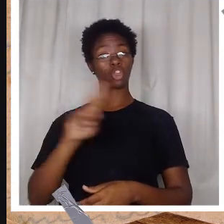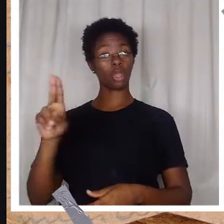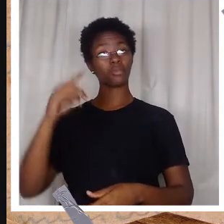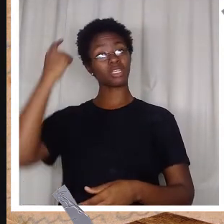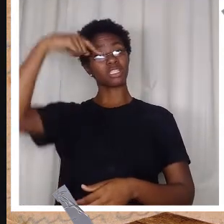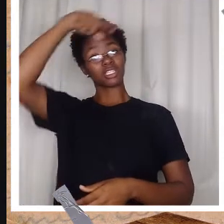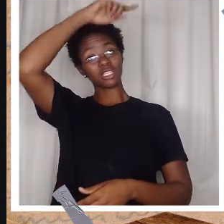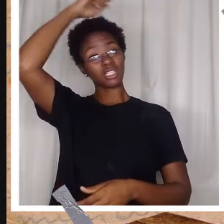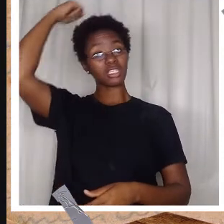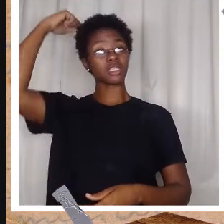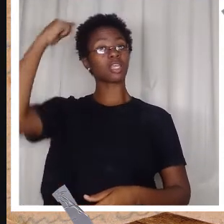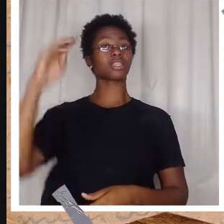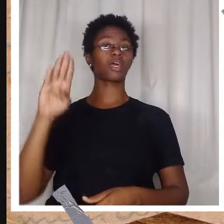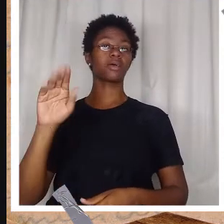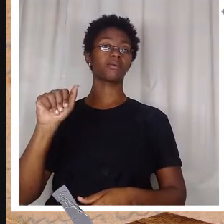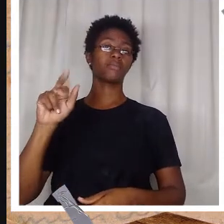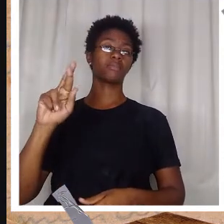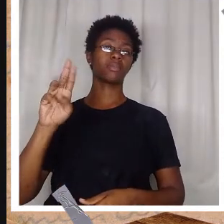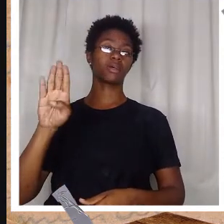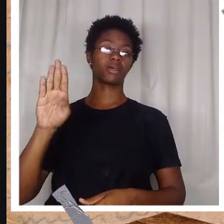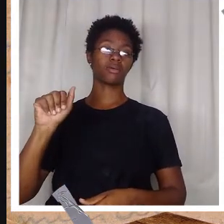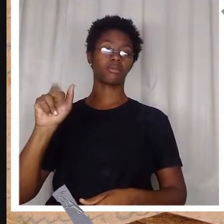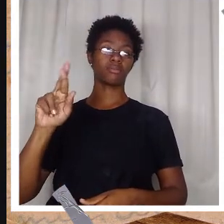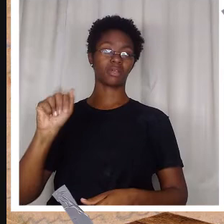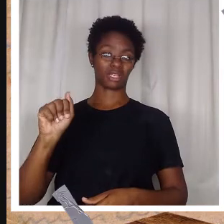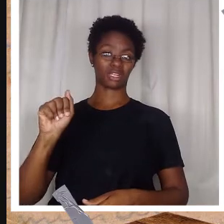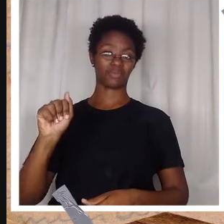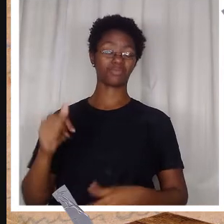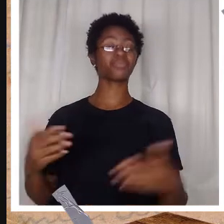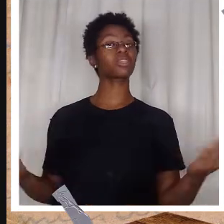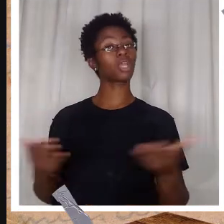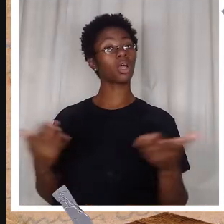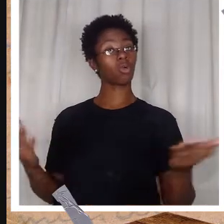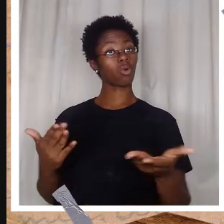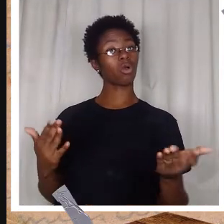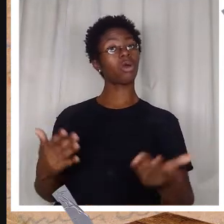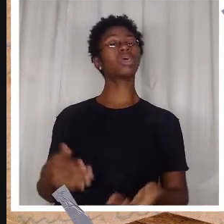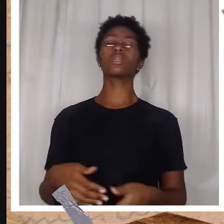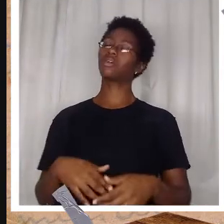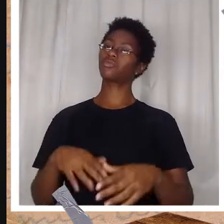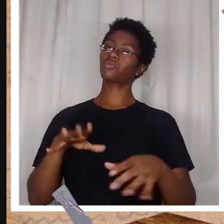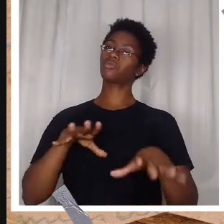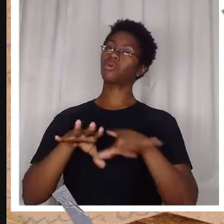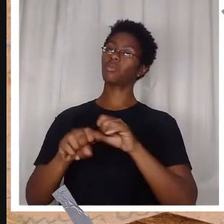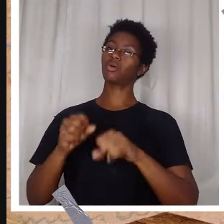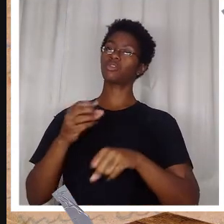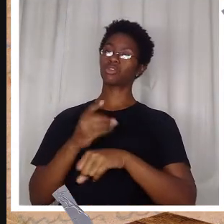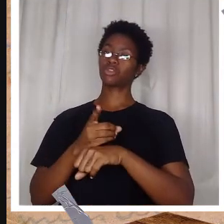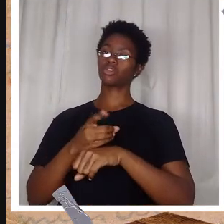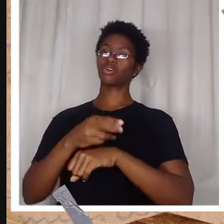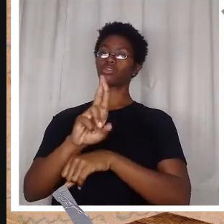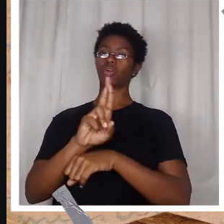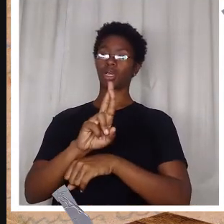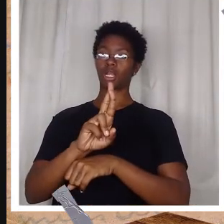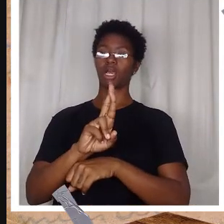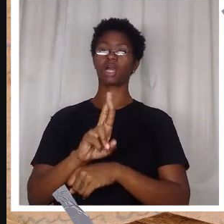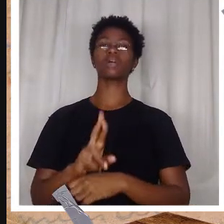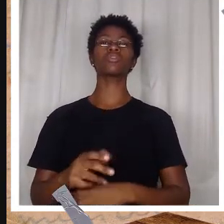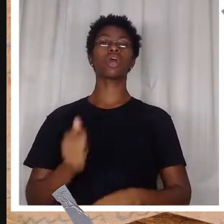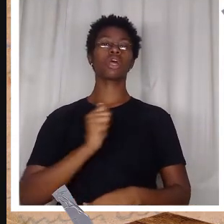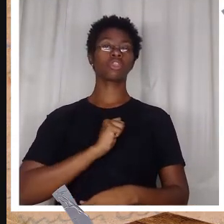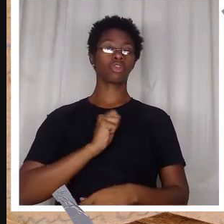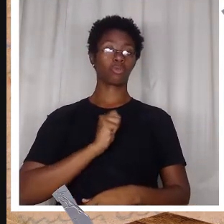religioso. E Hércia de Assis está terminando seu doutorado em antropologia sobre as relações entre